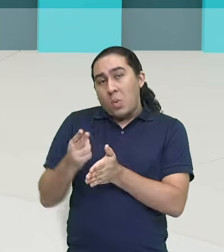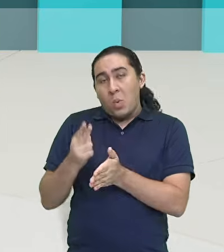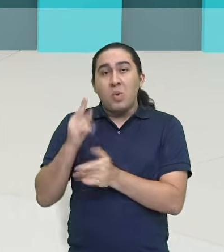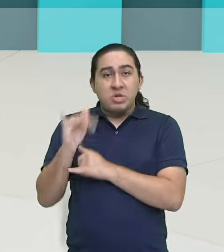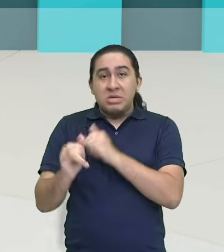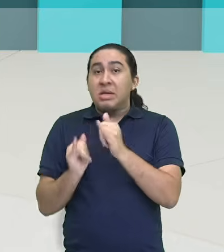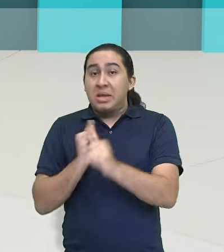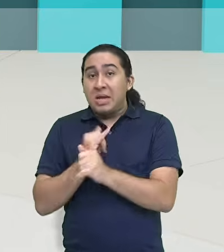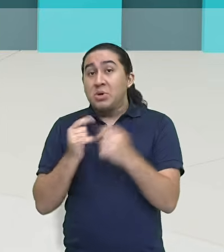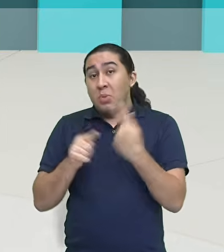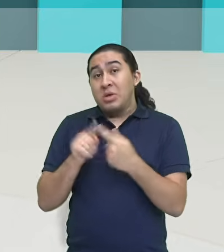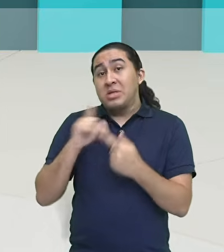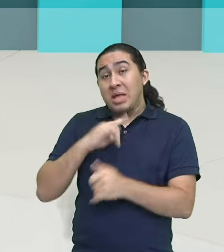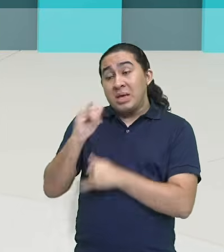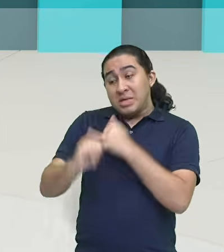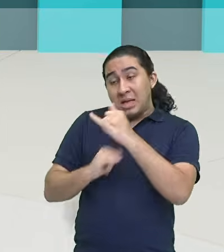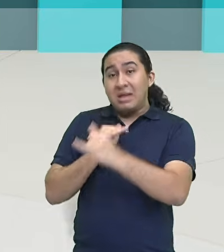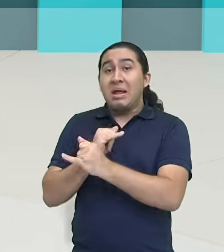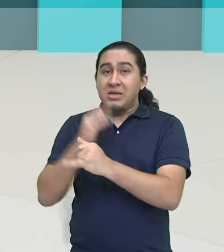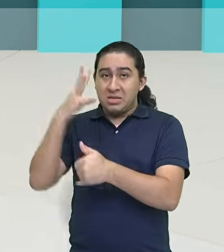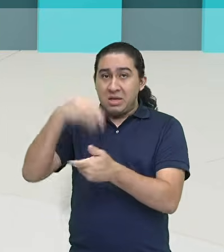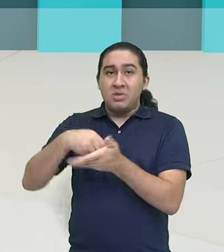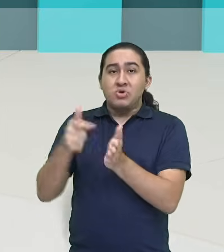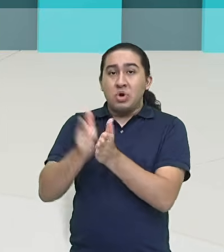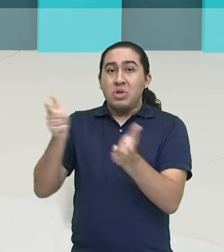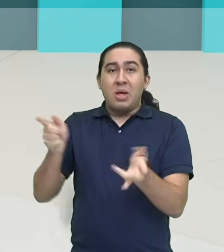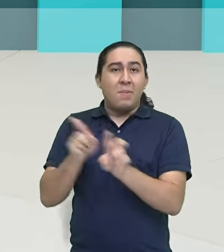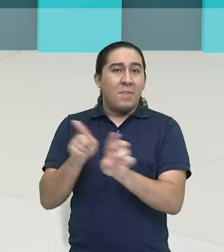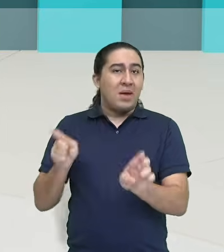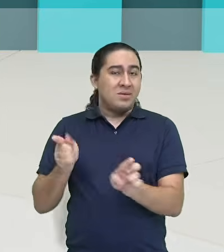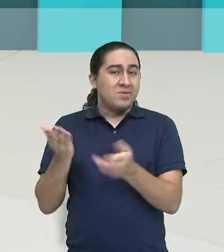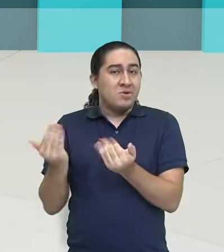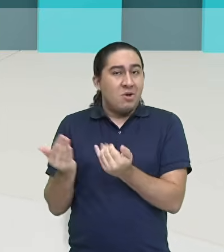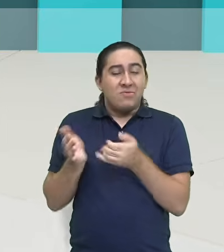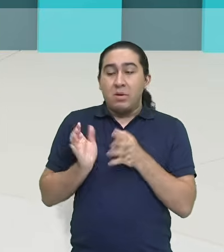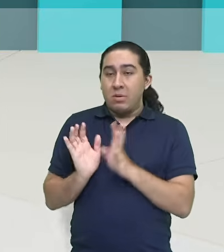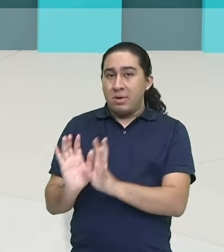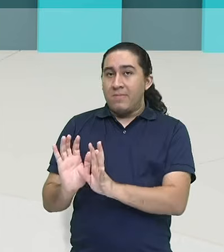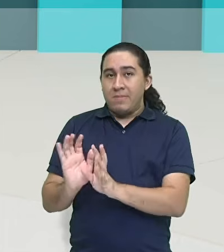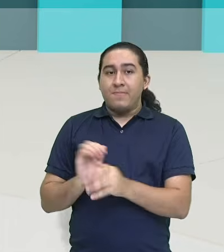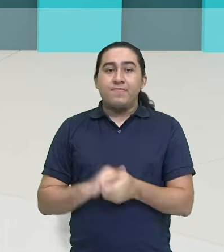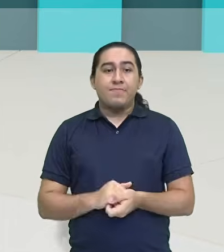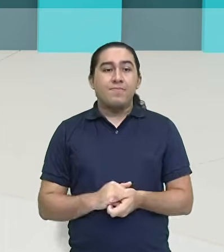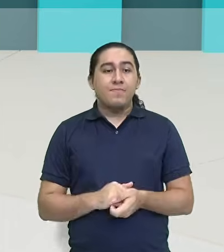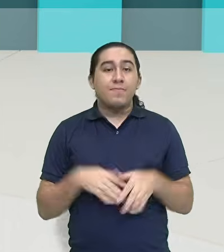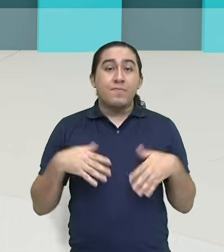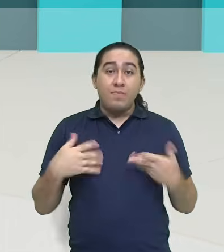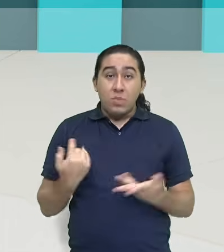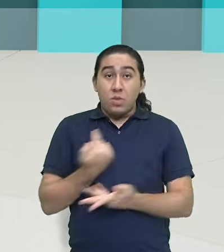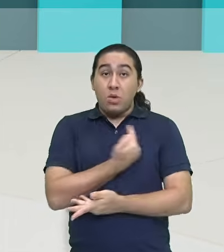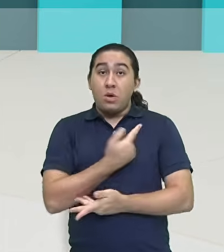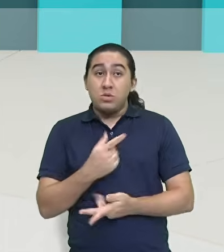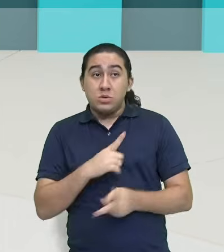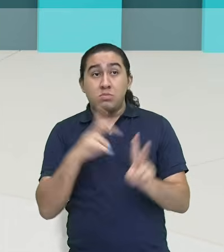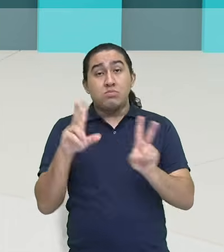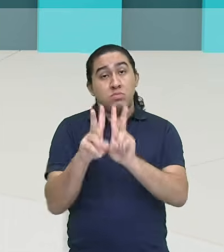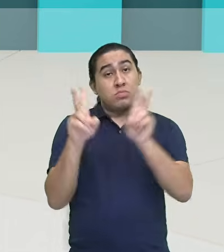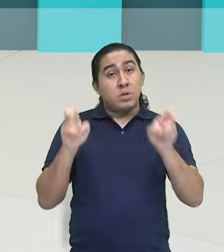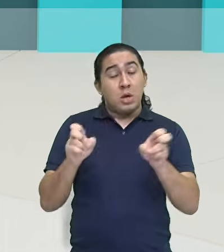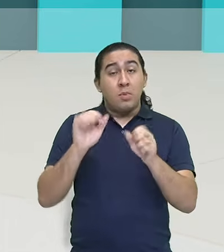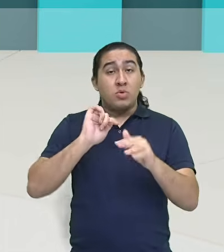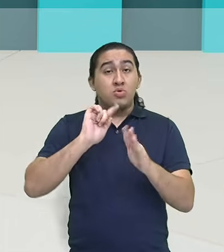embora sejam digitais, os jovens não preferem o acesso a isso, tá bom? Então, para a gente falar agora dos